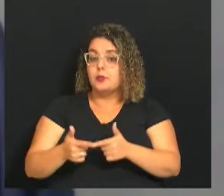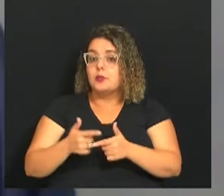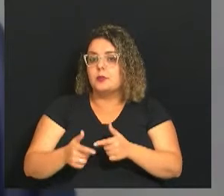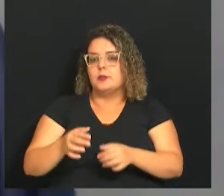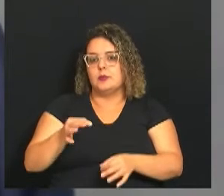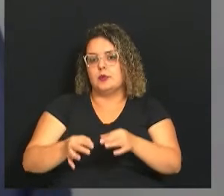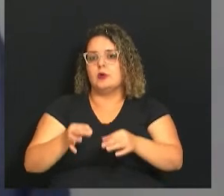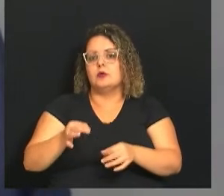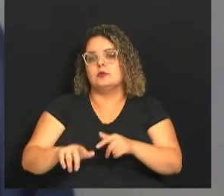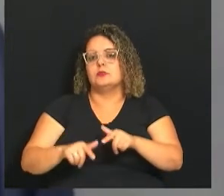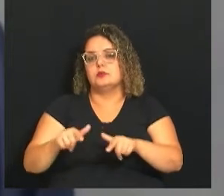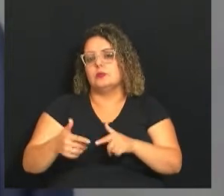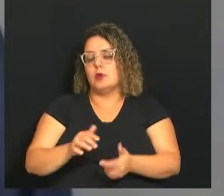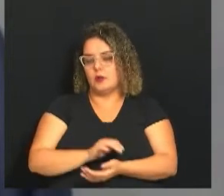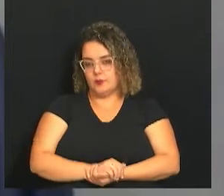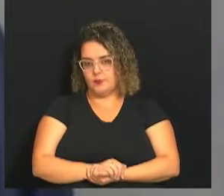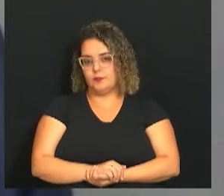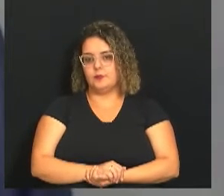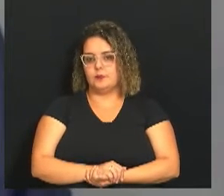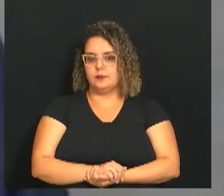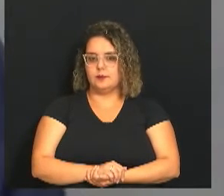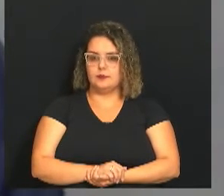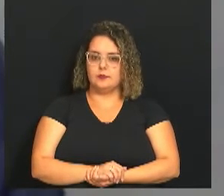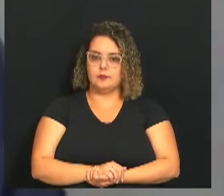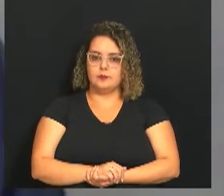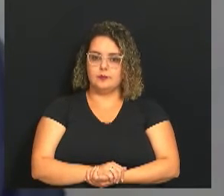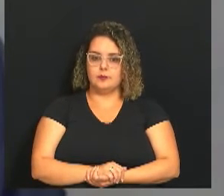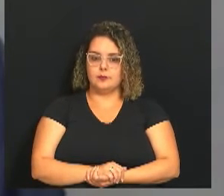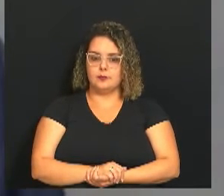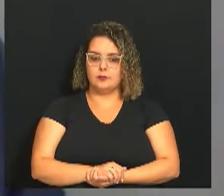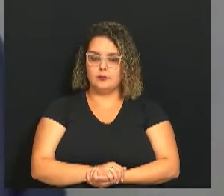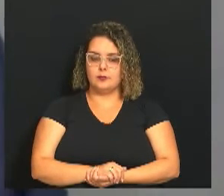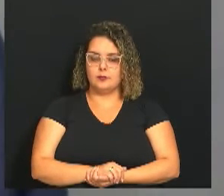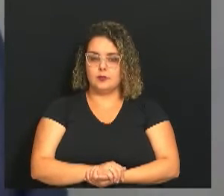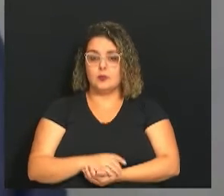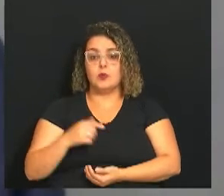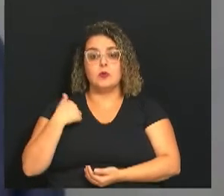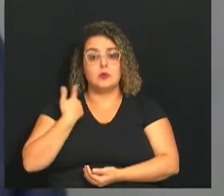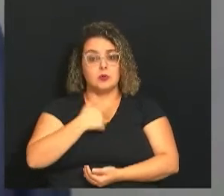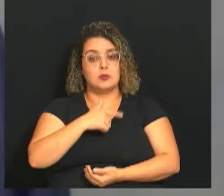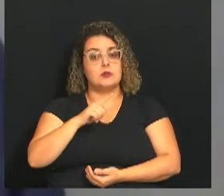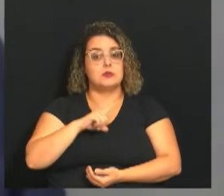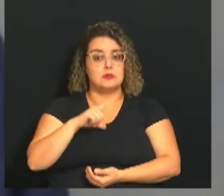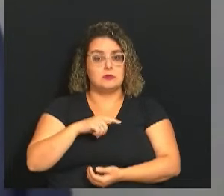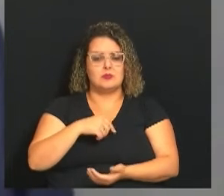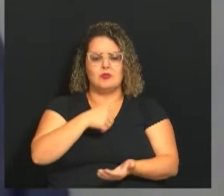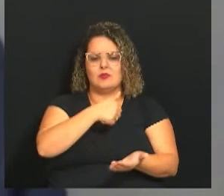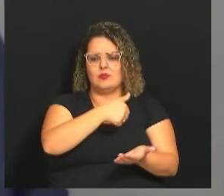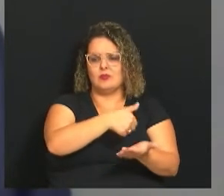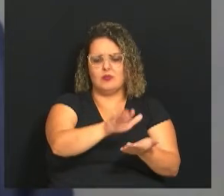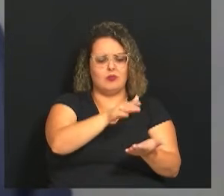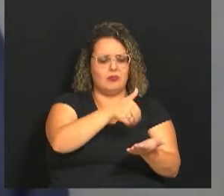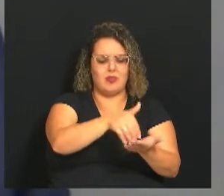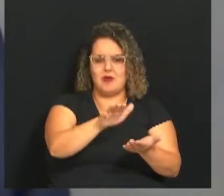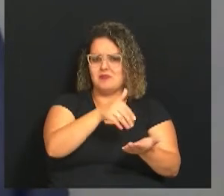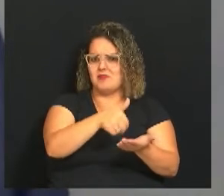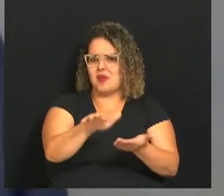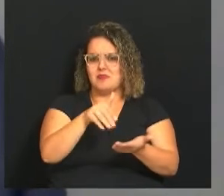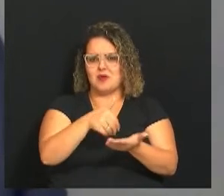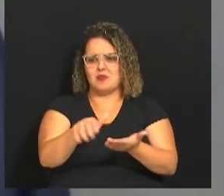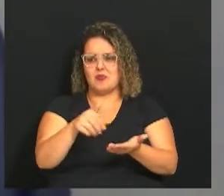Hoje em dia, a gente tem, por incrível que pareça, tem muitas demissões por alcoolismo, por